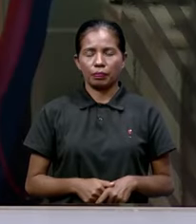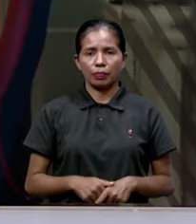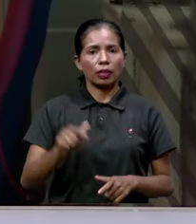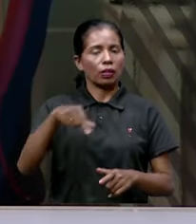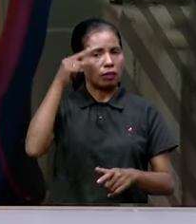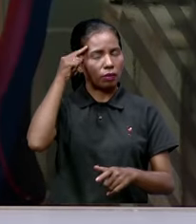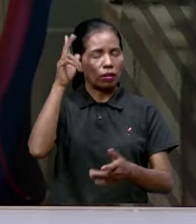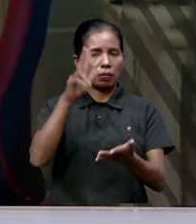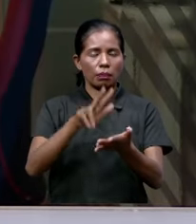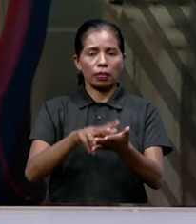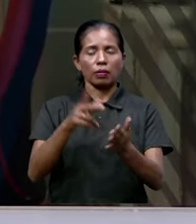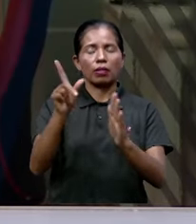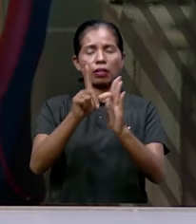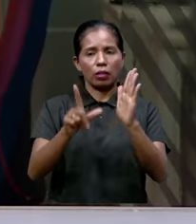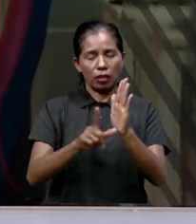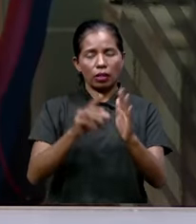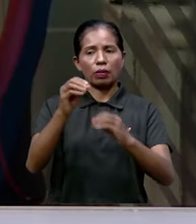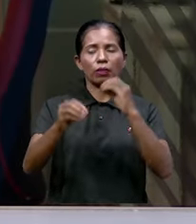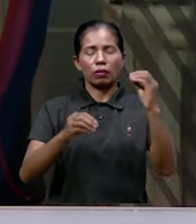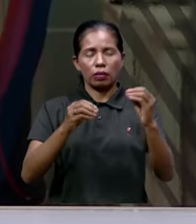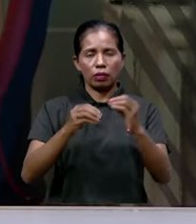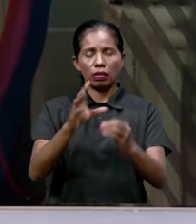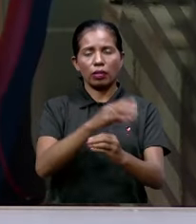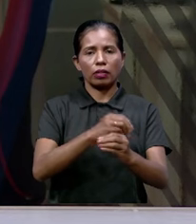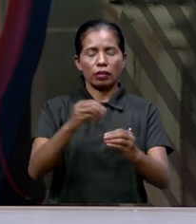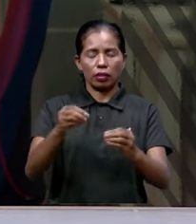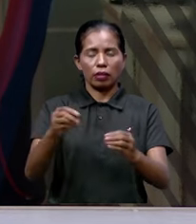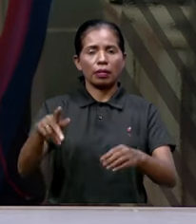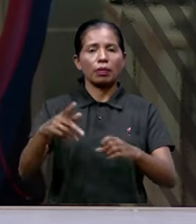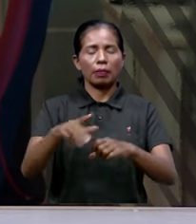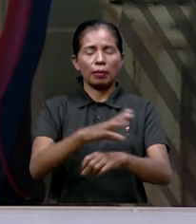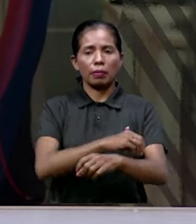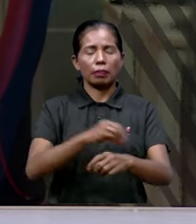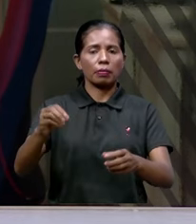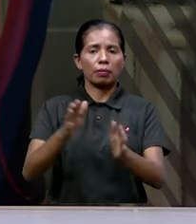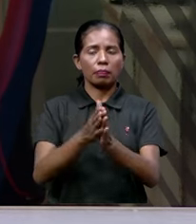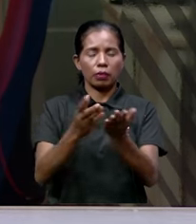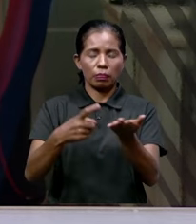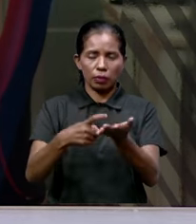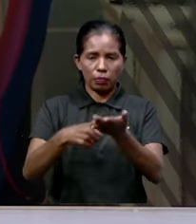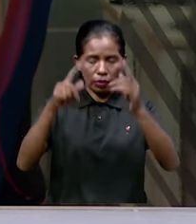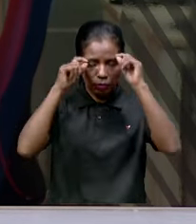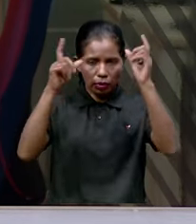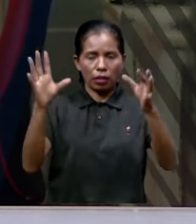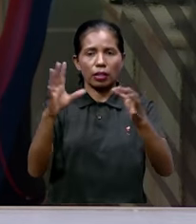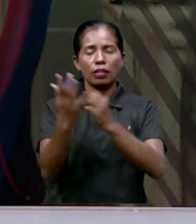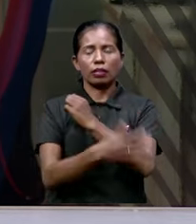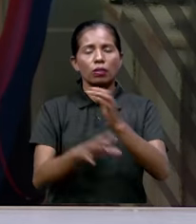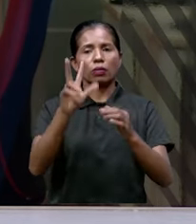Governo aprova projeto de resolução Conabá isenção visto passaporte Timor-Leste para nação tolo membro